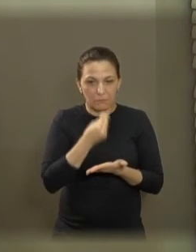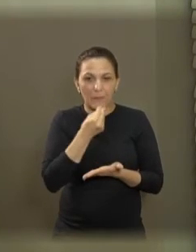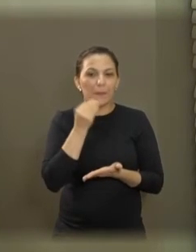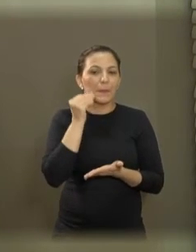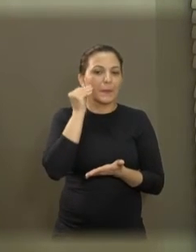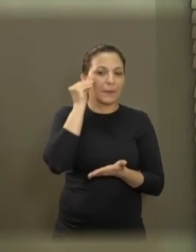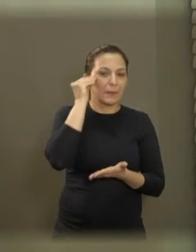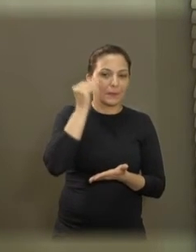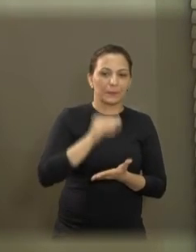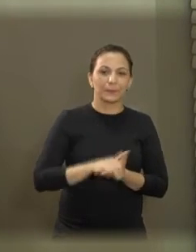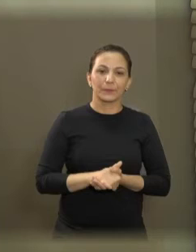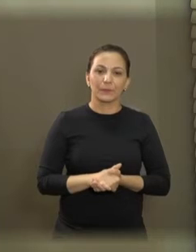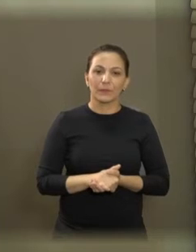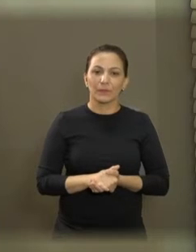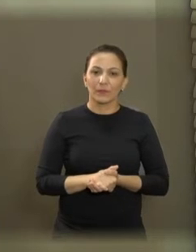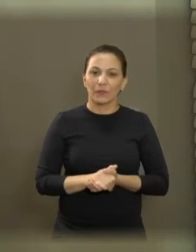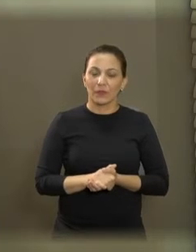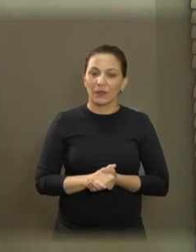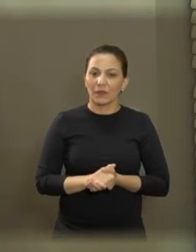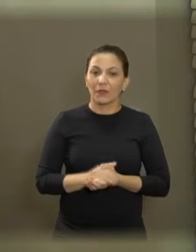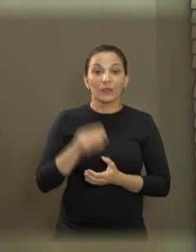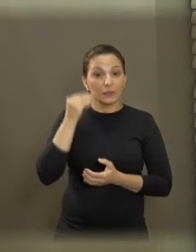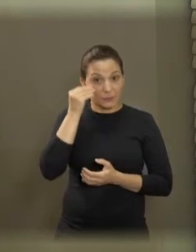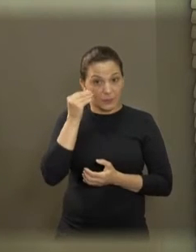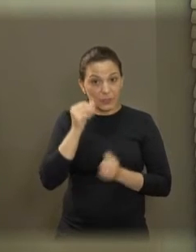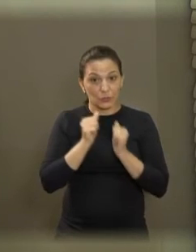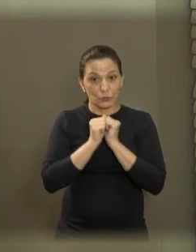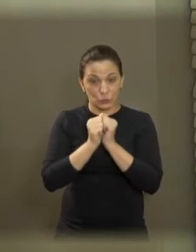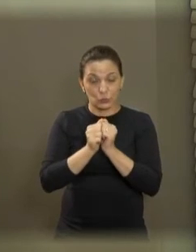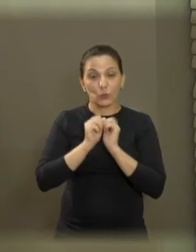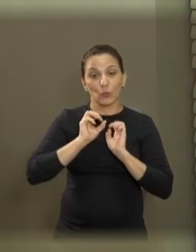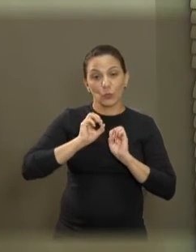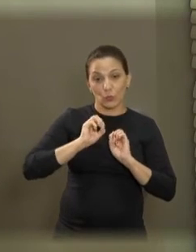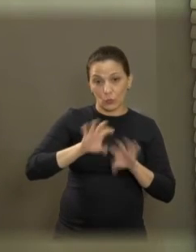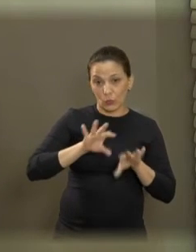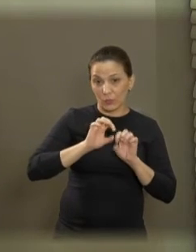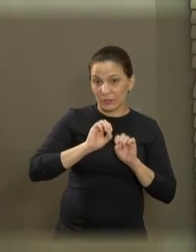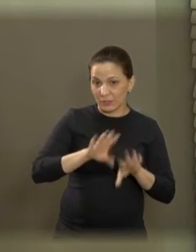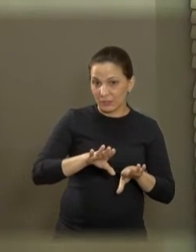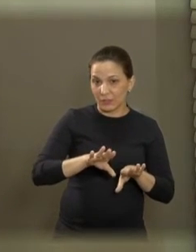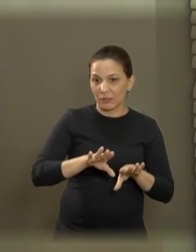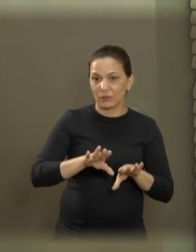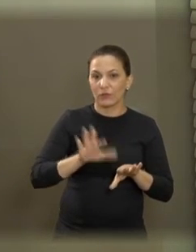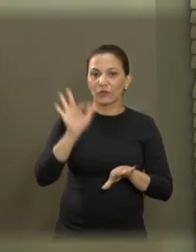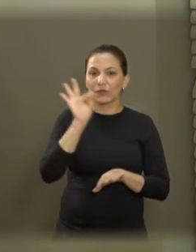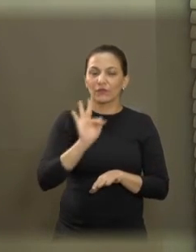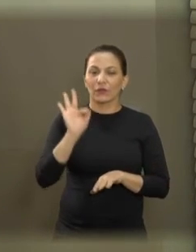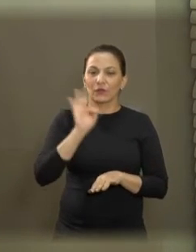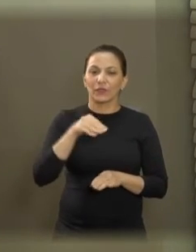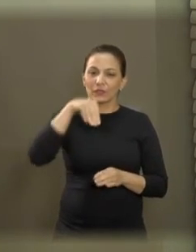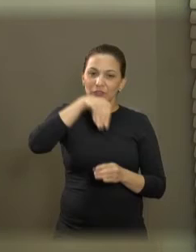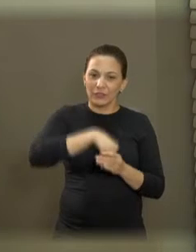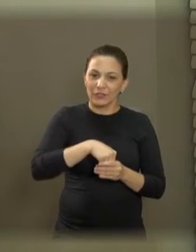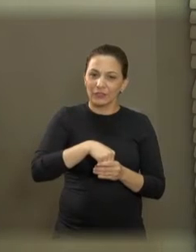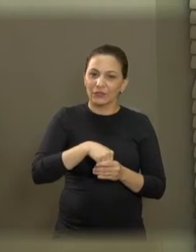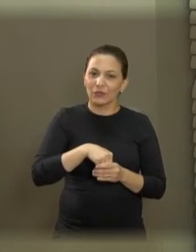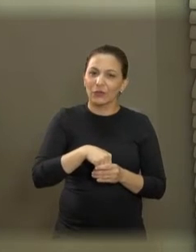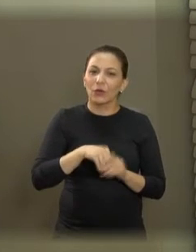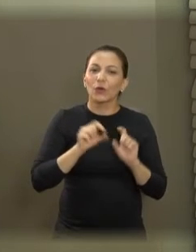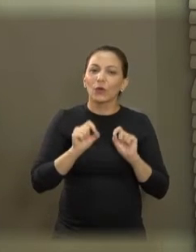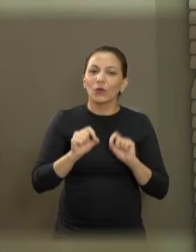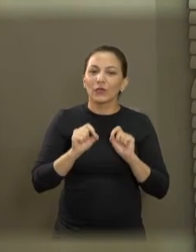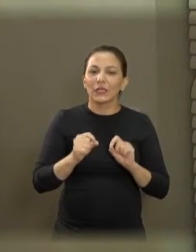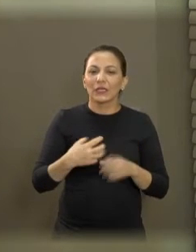experiência angariada com o ensino lhe proporcionou você também disse no vídeo,